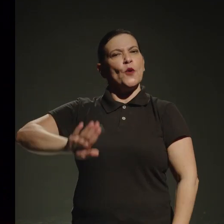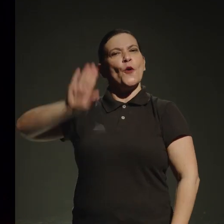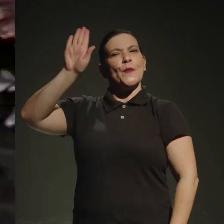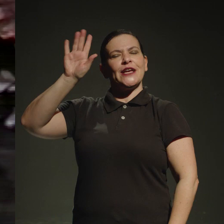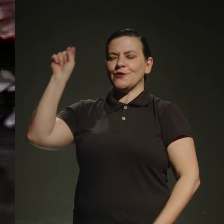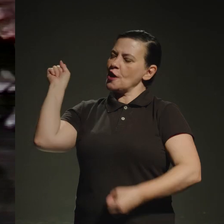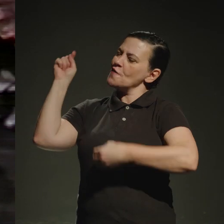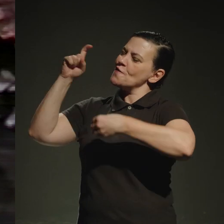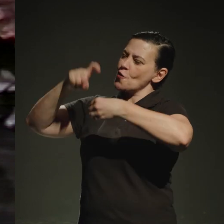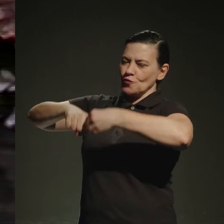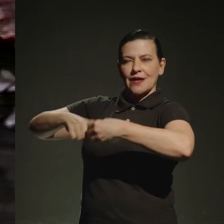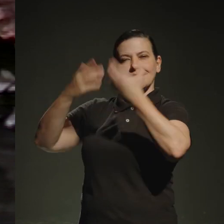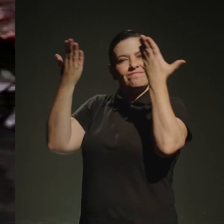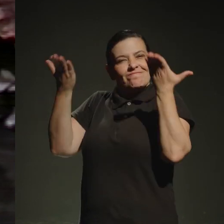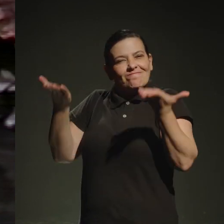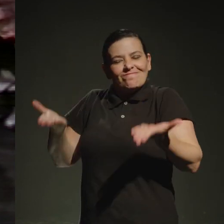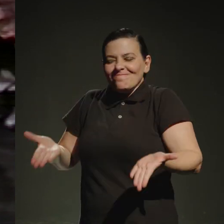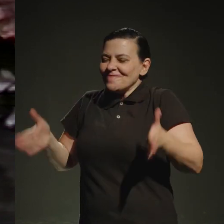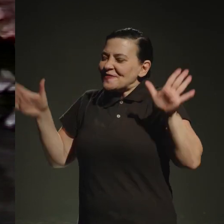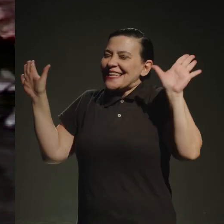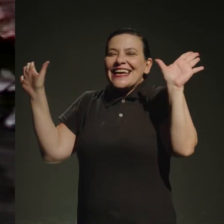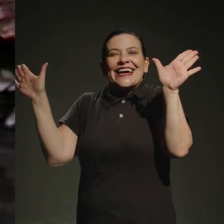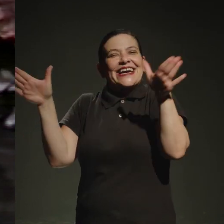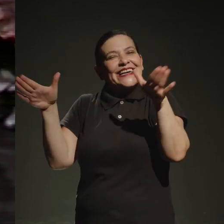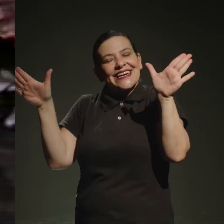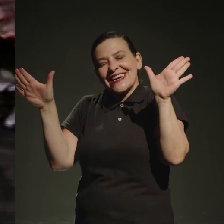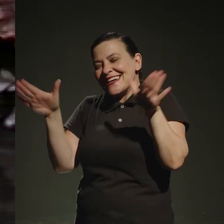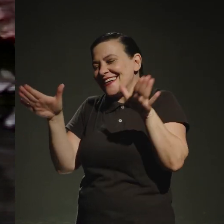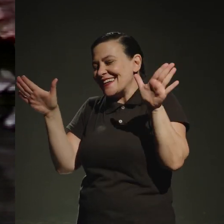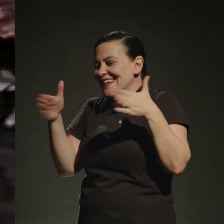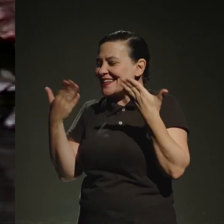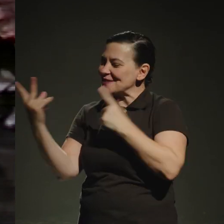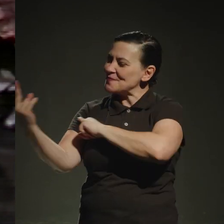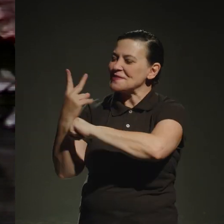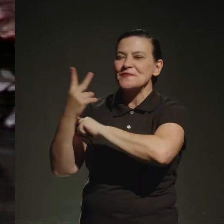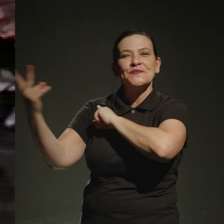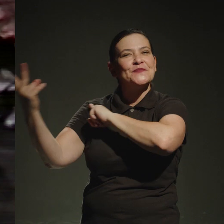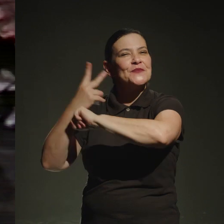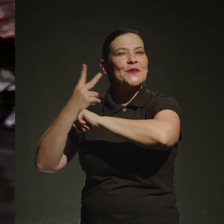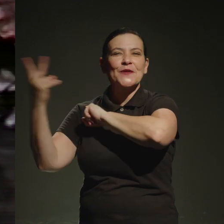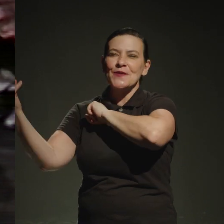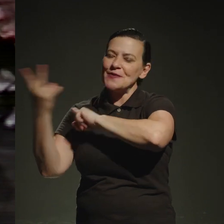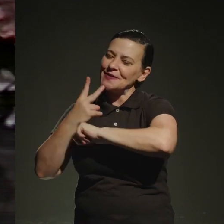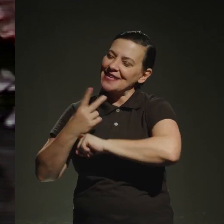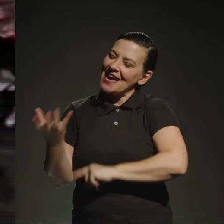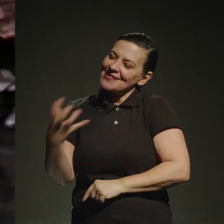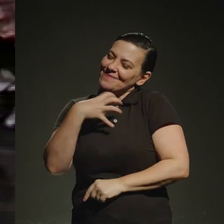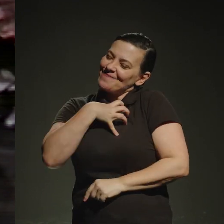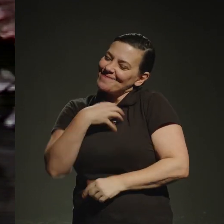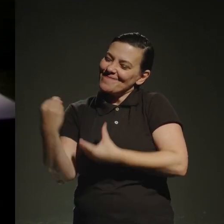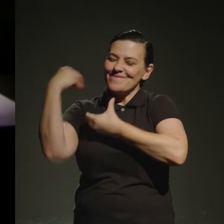nome, Dulcineia del Toboso. Cena 11. Dos sucessos de